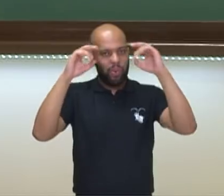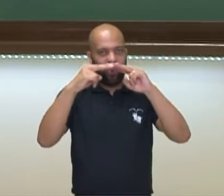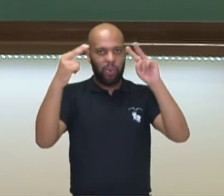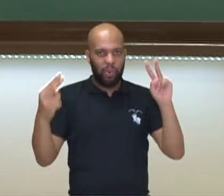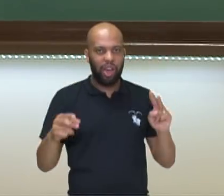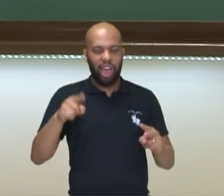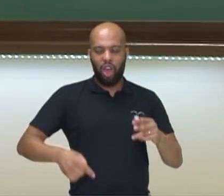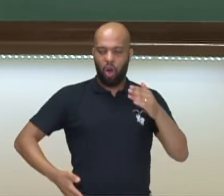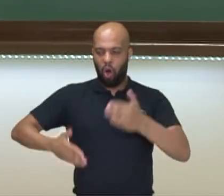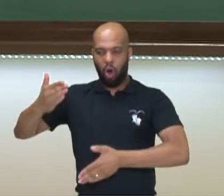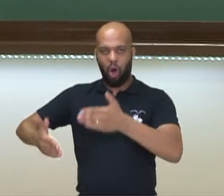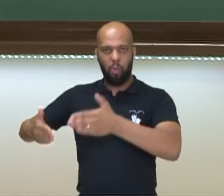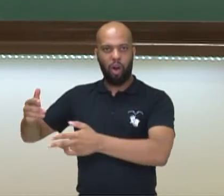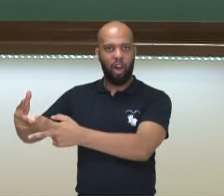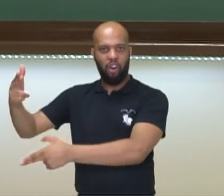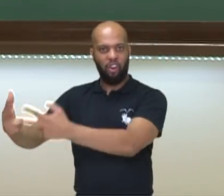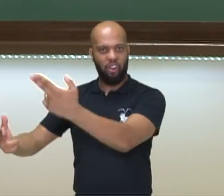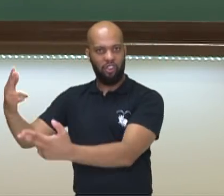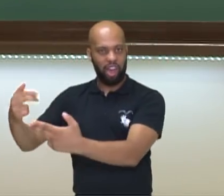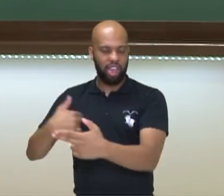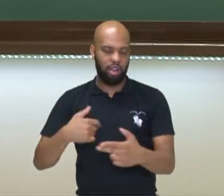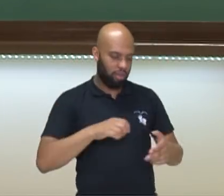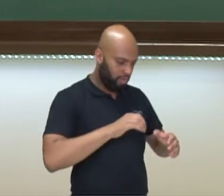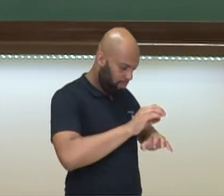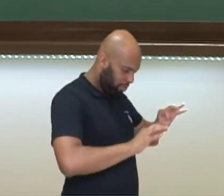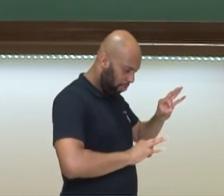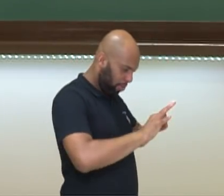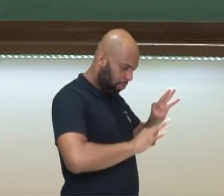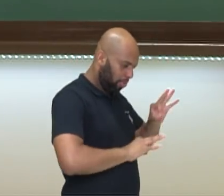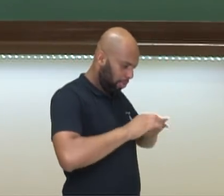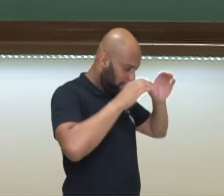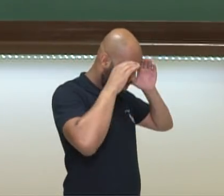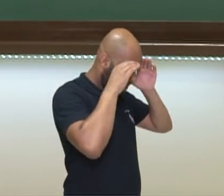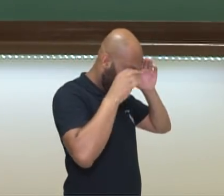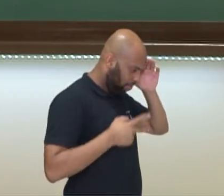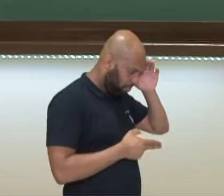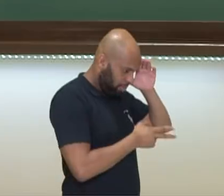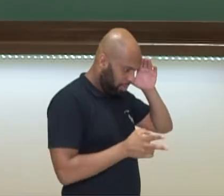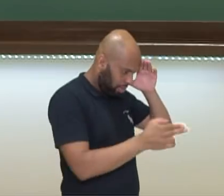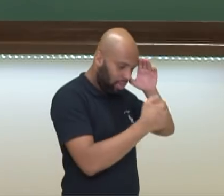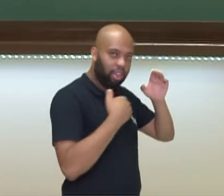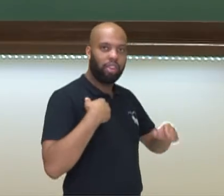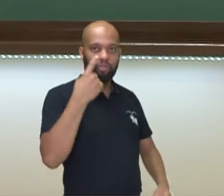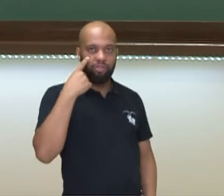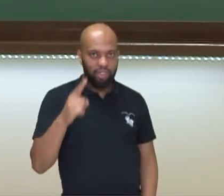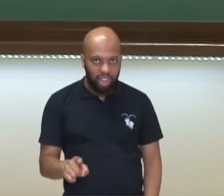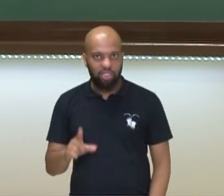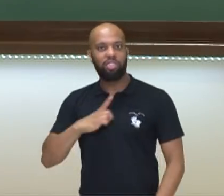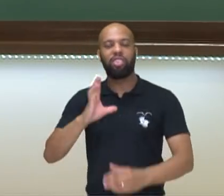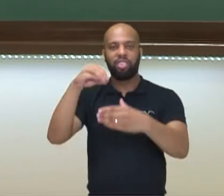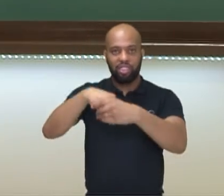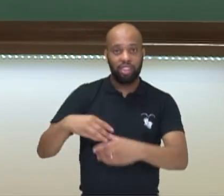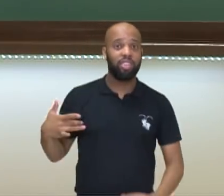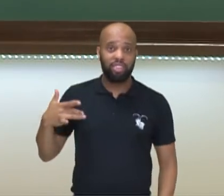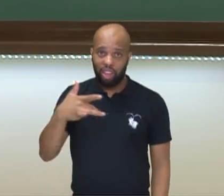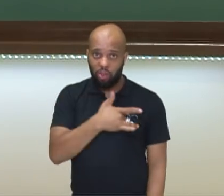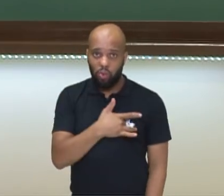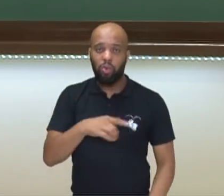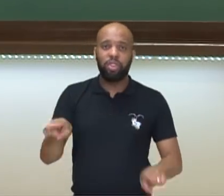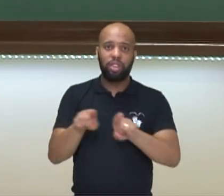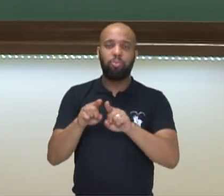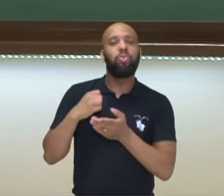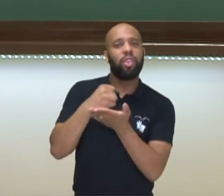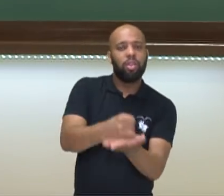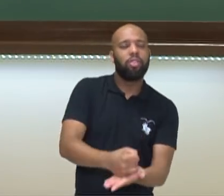um robô, né, realizando aquela cirurgia. Então, são vários segmentos aí dentro da saúde, da assistência à